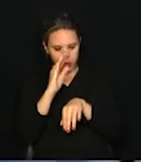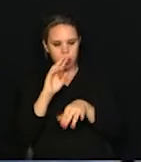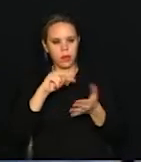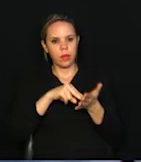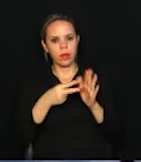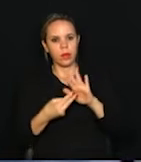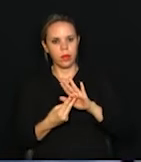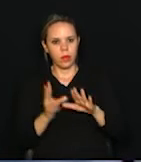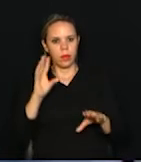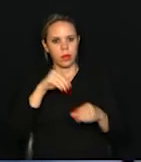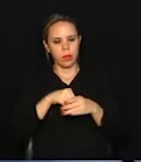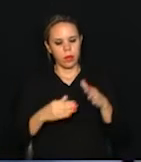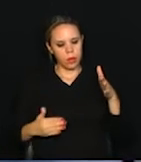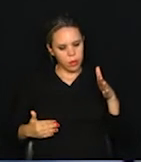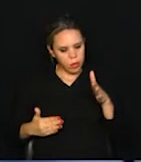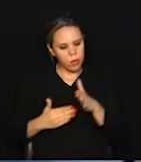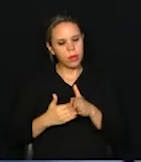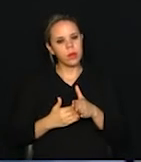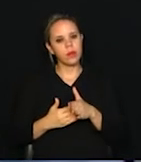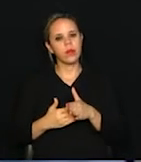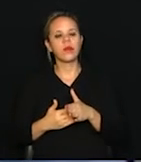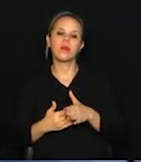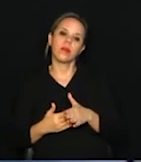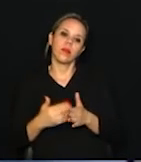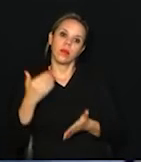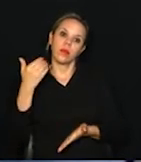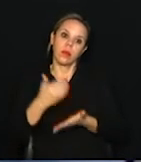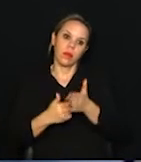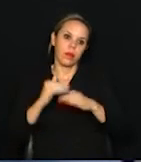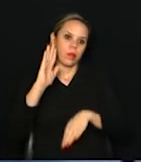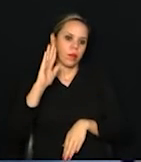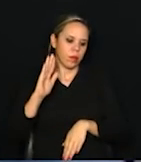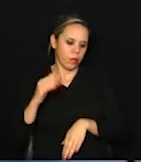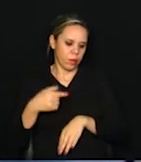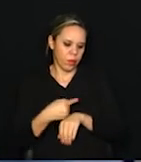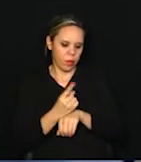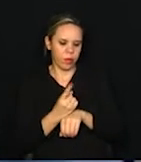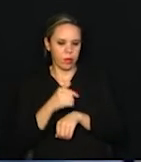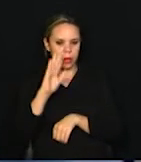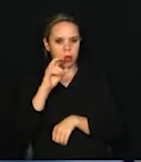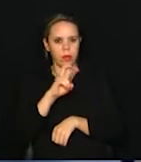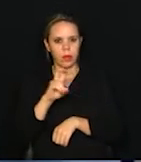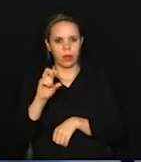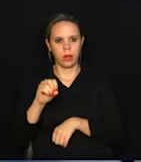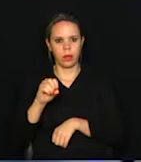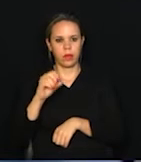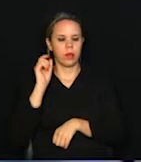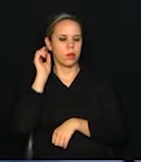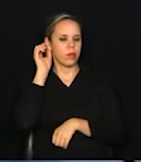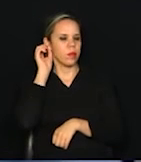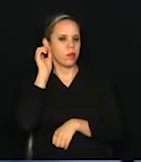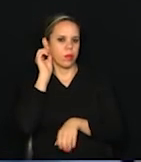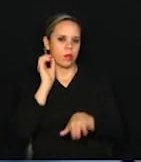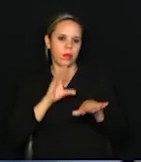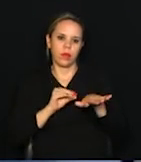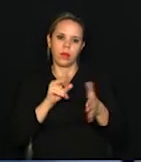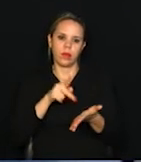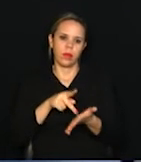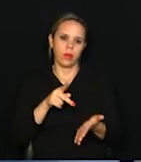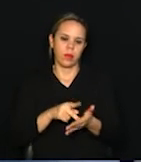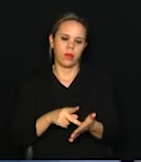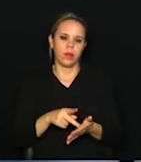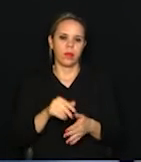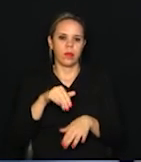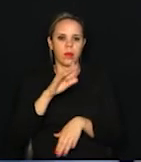está no seu odômetro com esse desconto a mais. Então, você não está passando a 50 km por hora no radar de verdade, você está